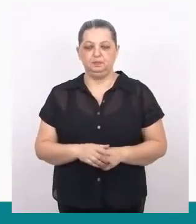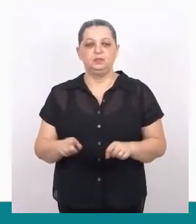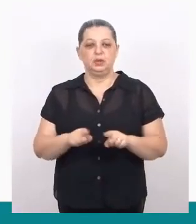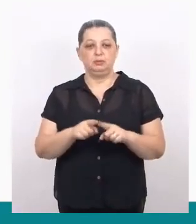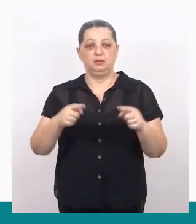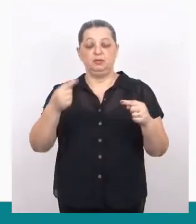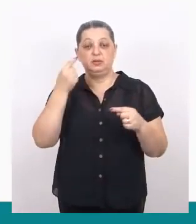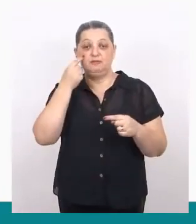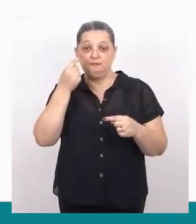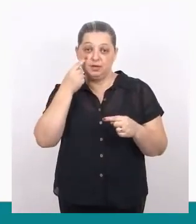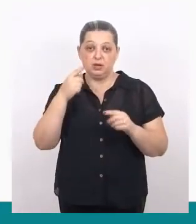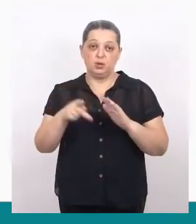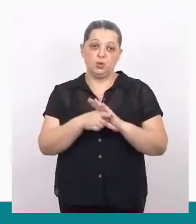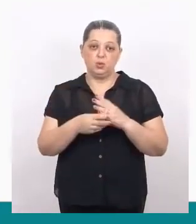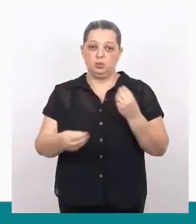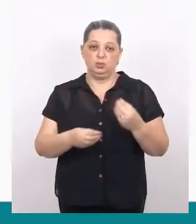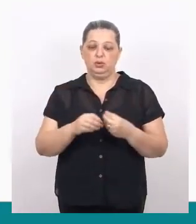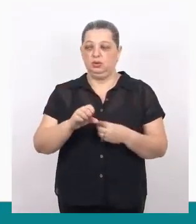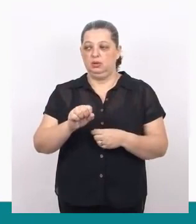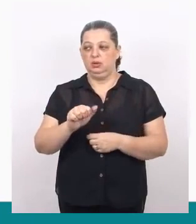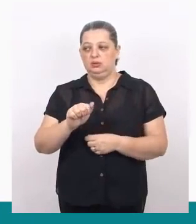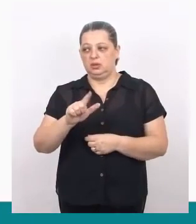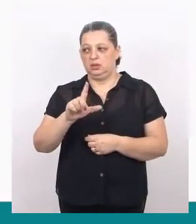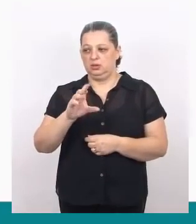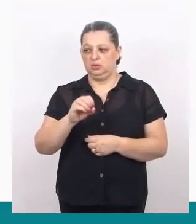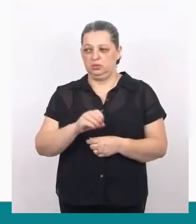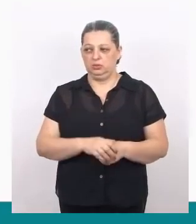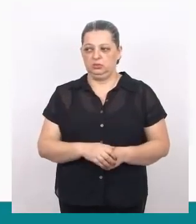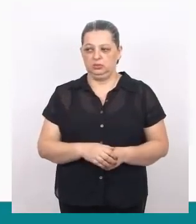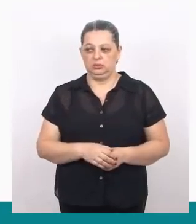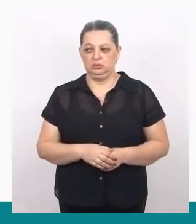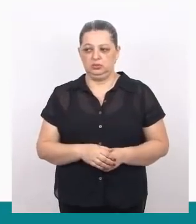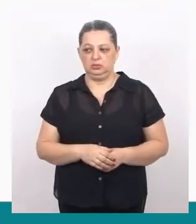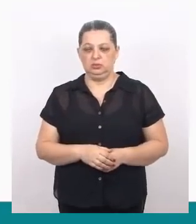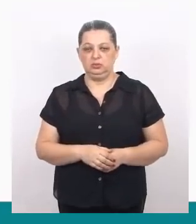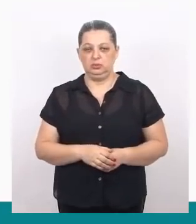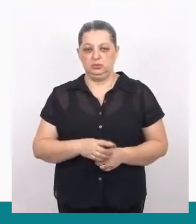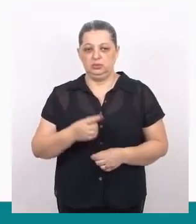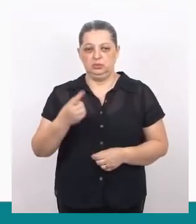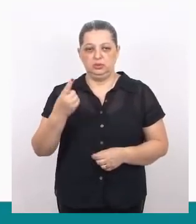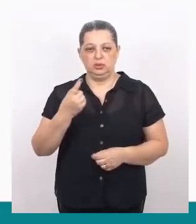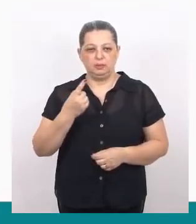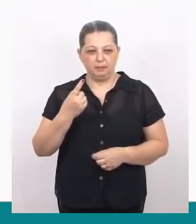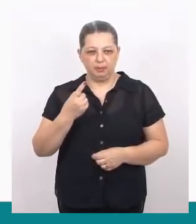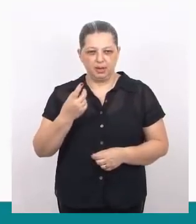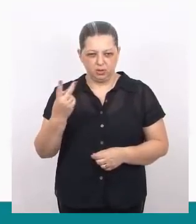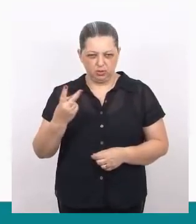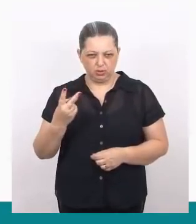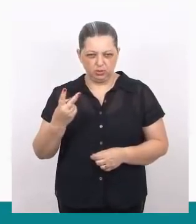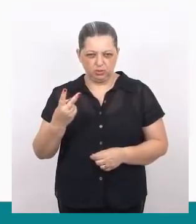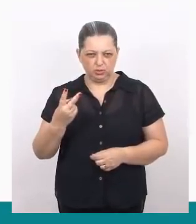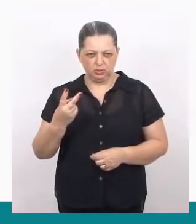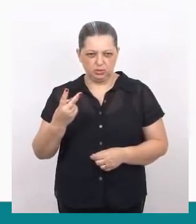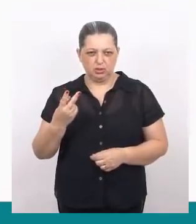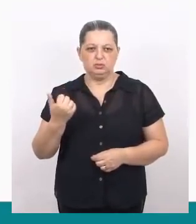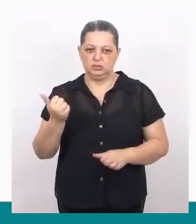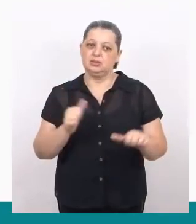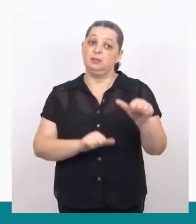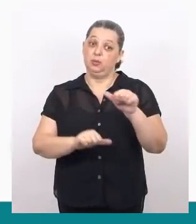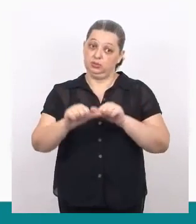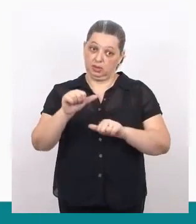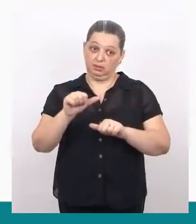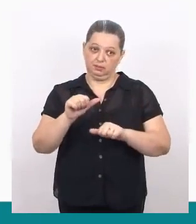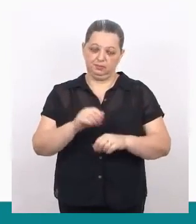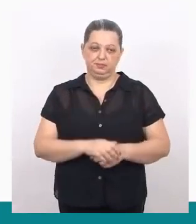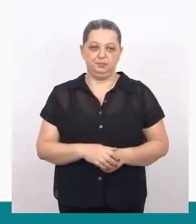saldo. Nos dias 1º e dia 2 de dezembro, tá errado ali, tem que alterar para 12 em vez de 11.